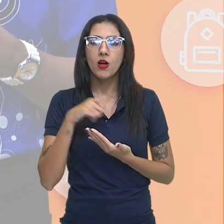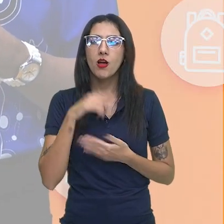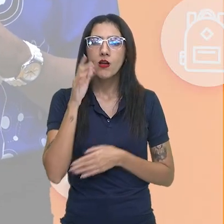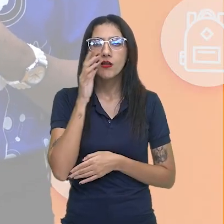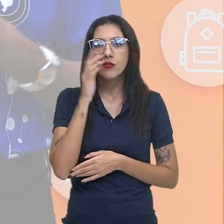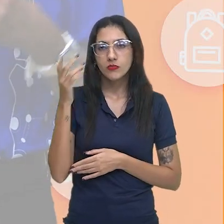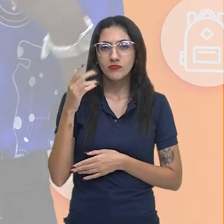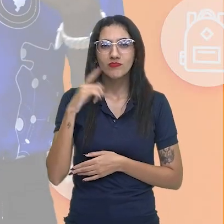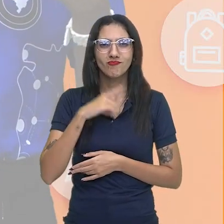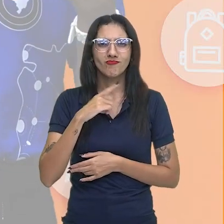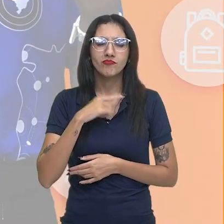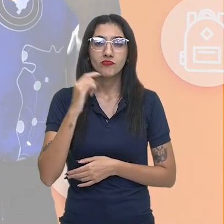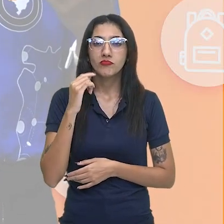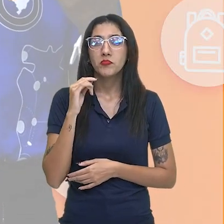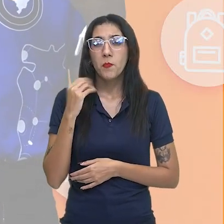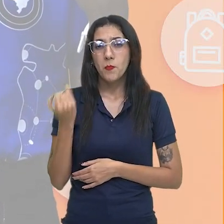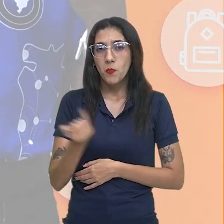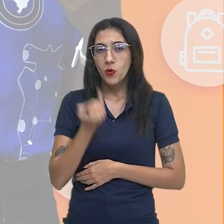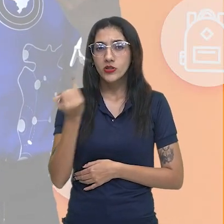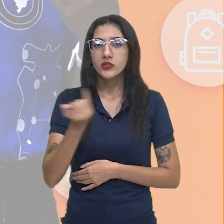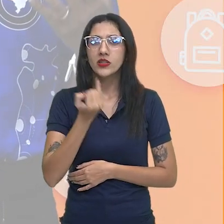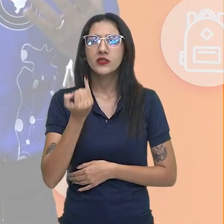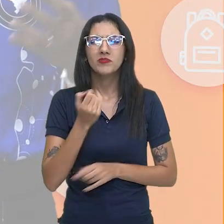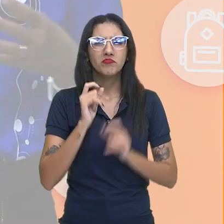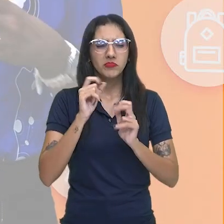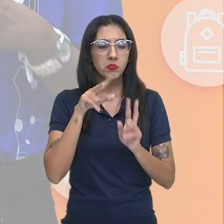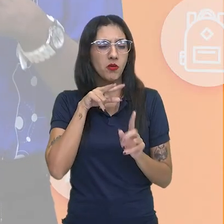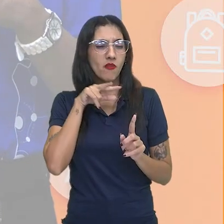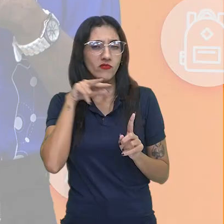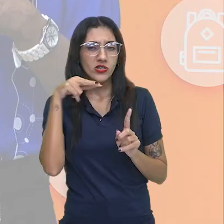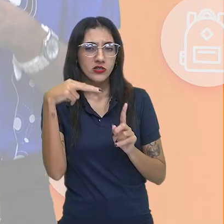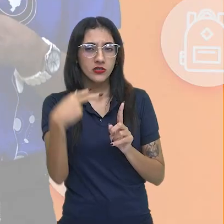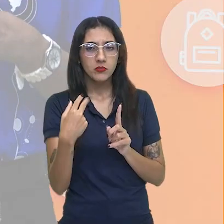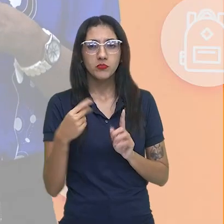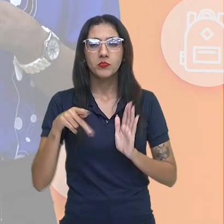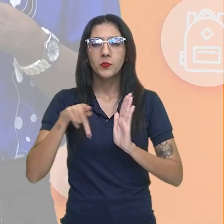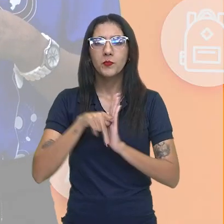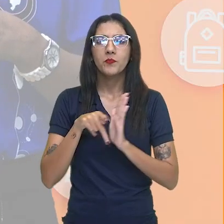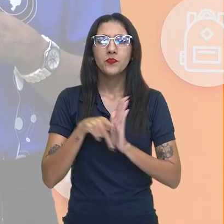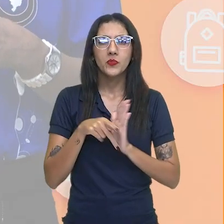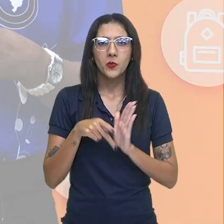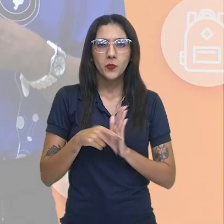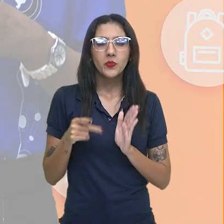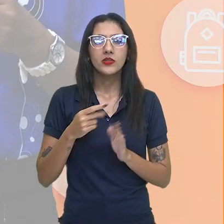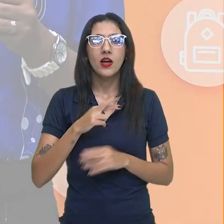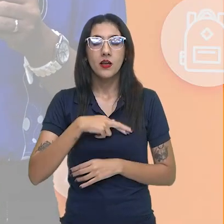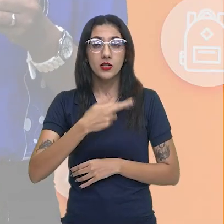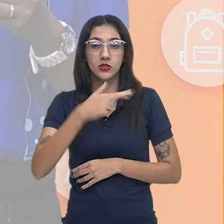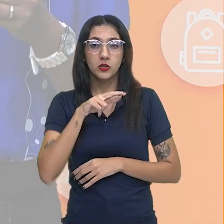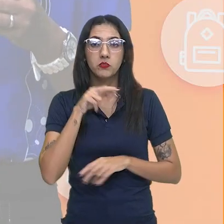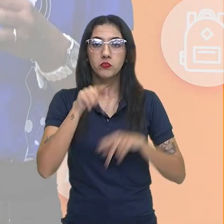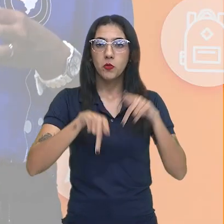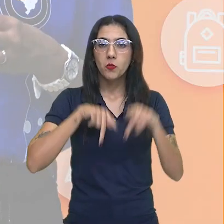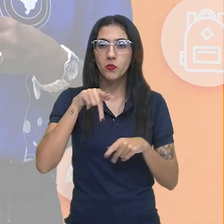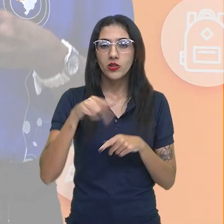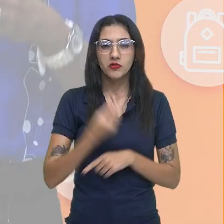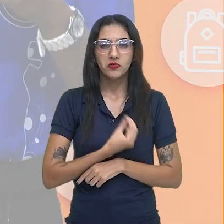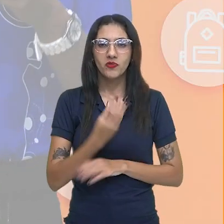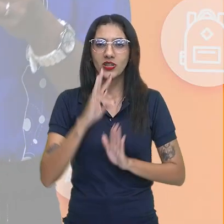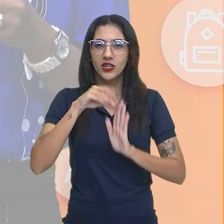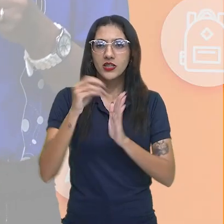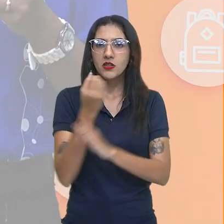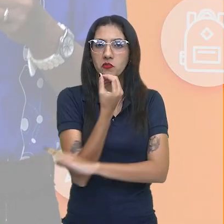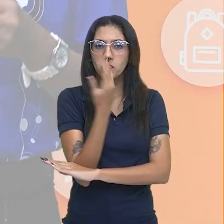nossa Amazônia. É a cosmovisão religiosa dos povos da floresta e seus